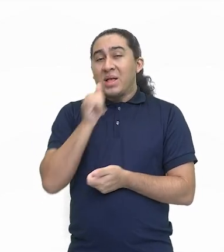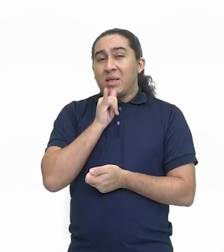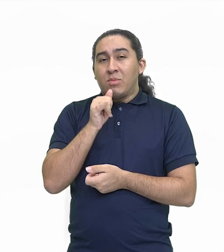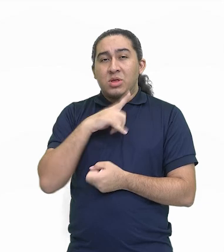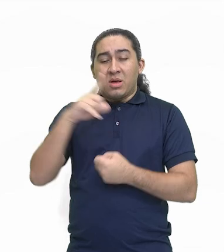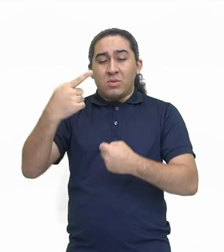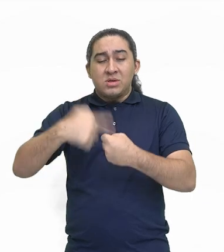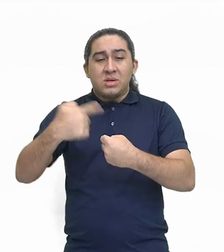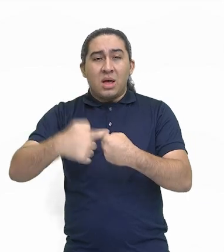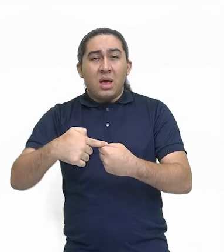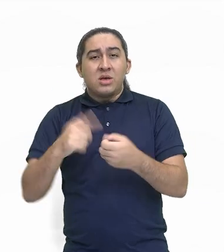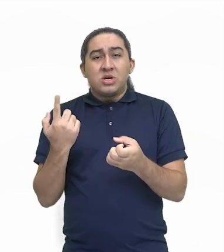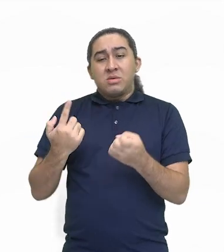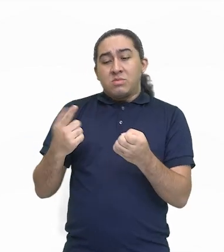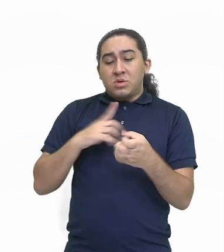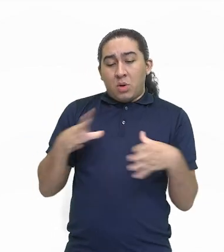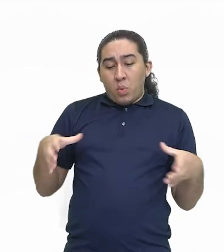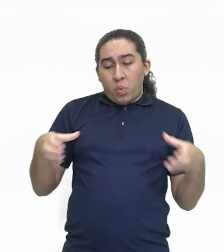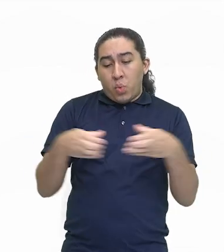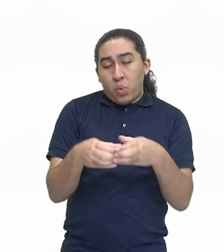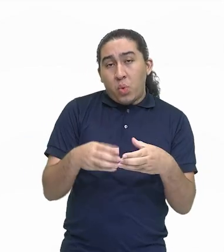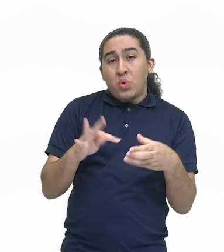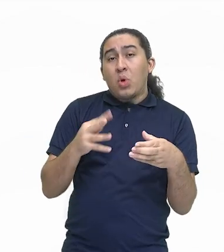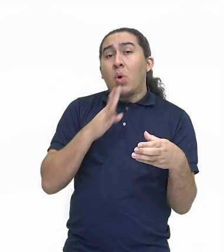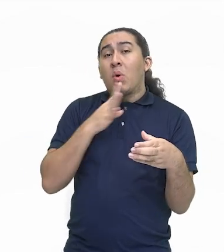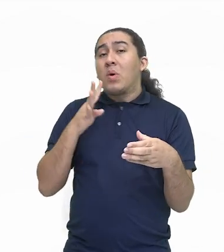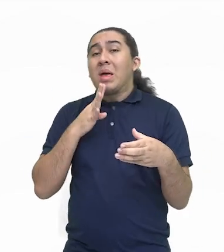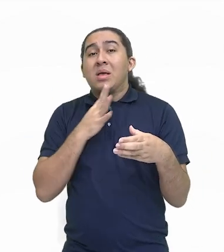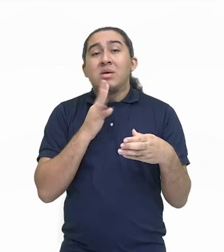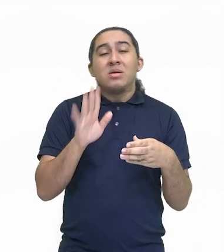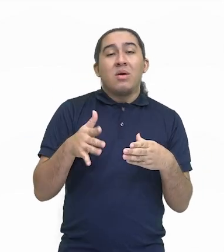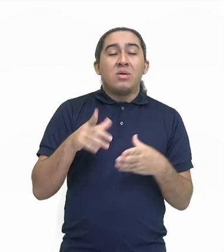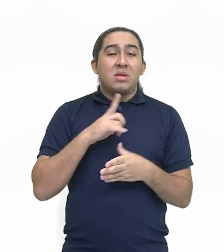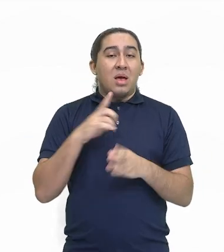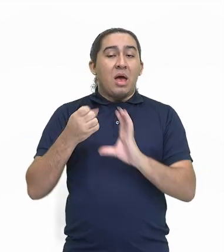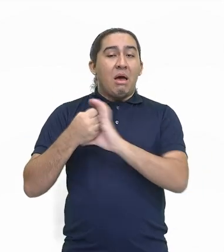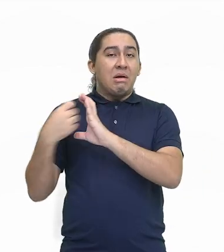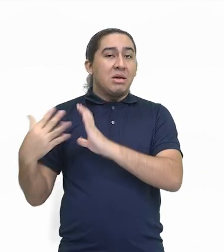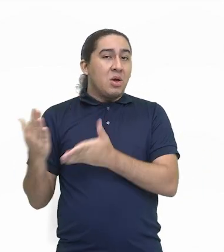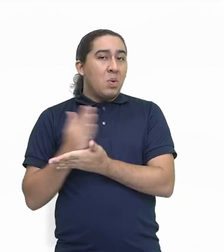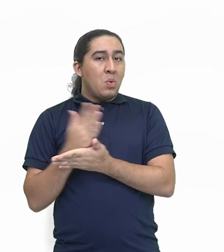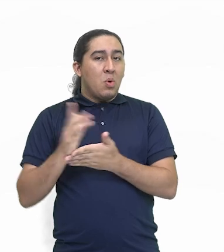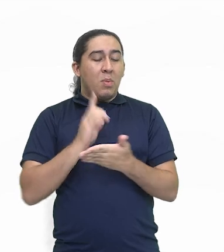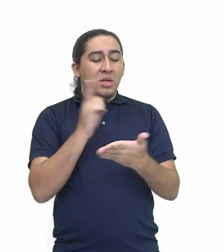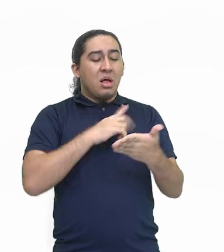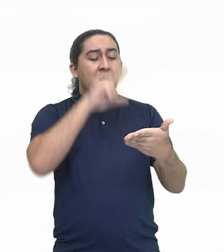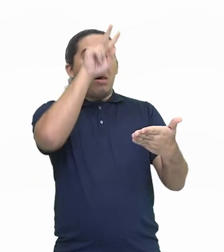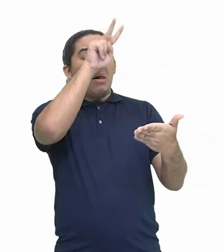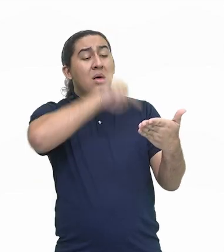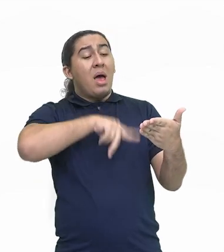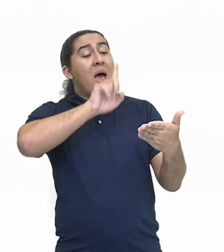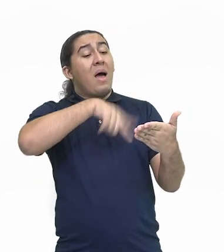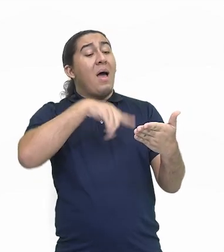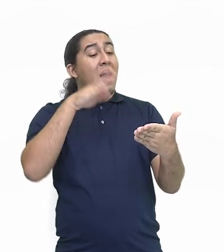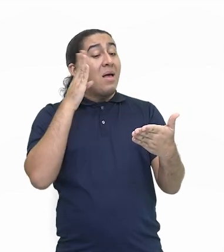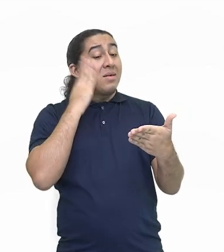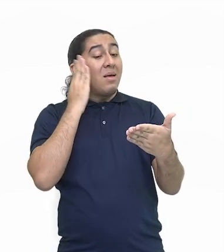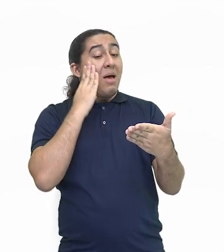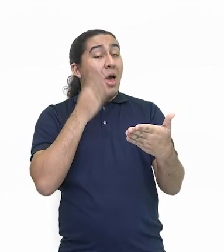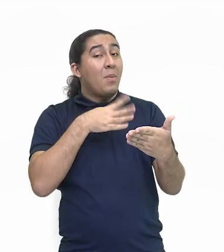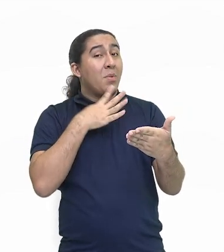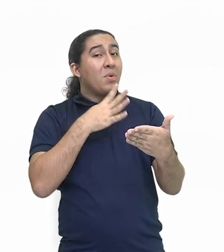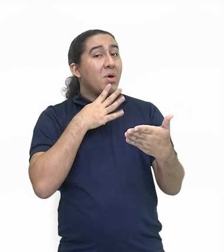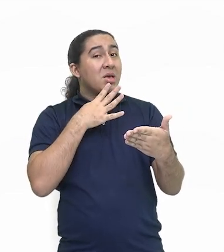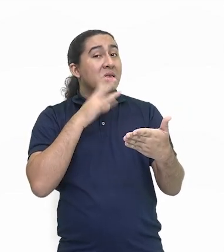mora no interior, todo mundo conhece todo mundo, aí você dá algumas características e a pessoa, já sei de quem estão falando, é